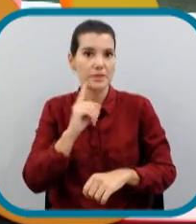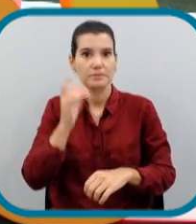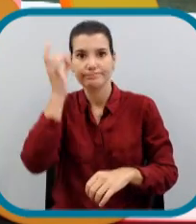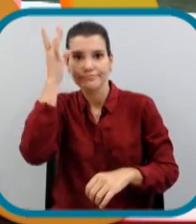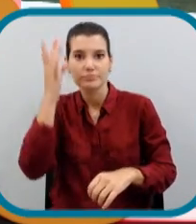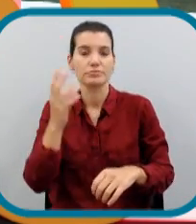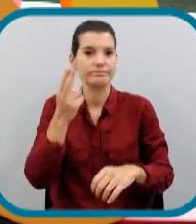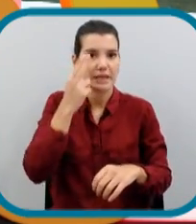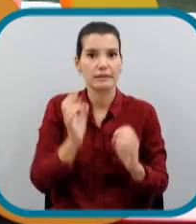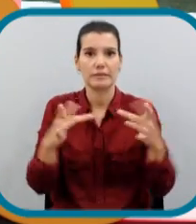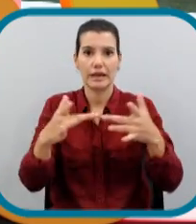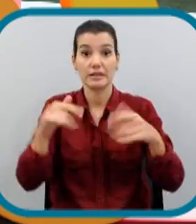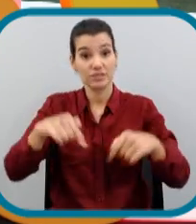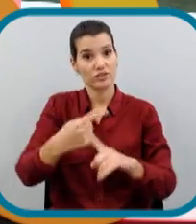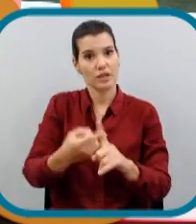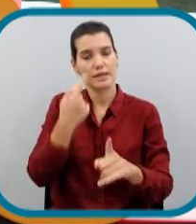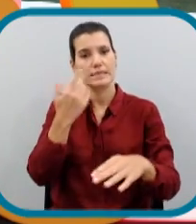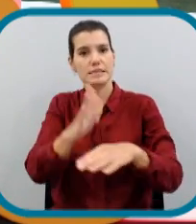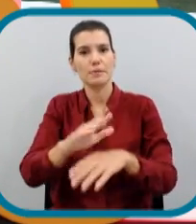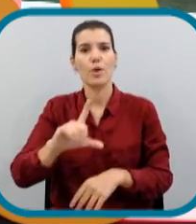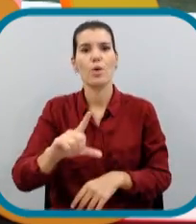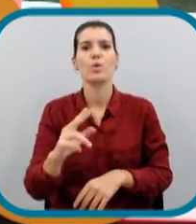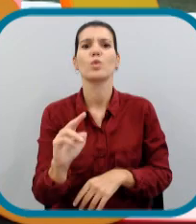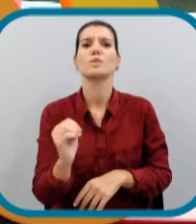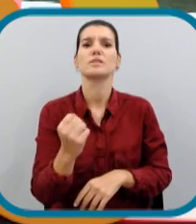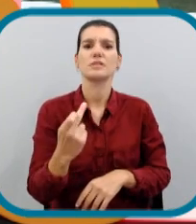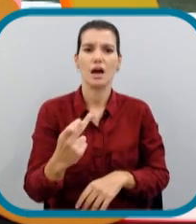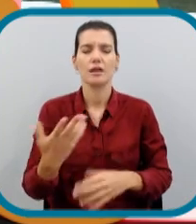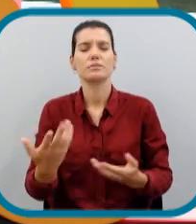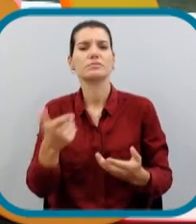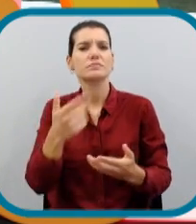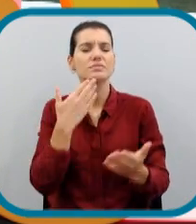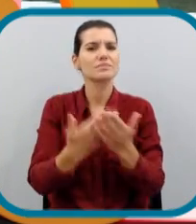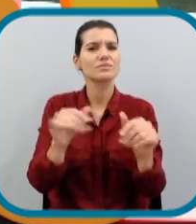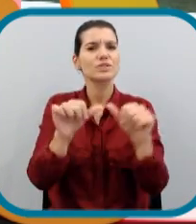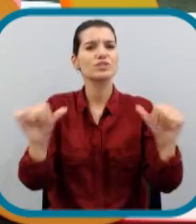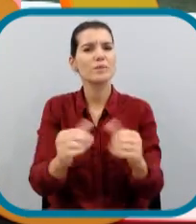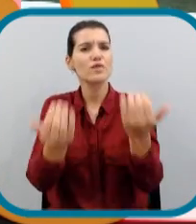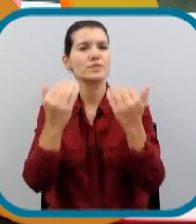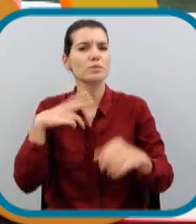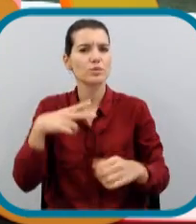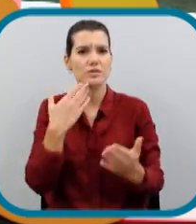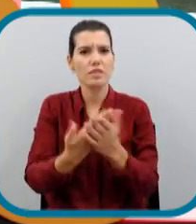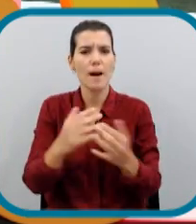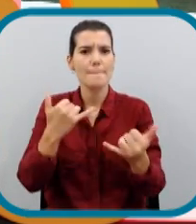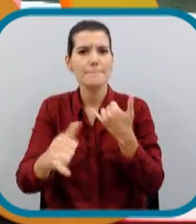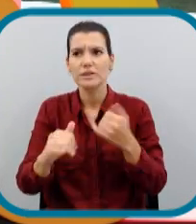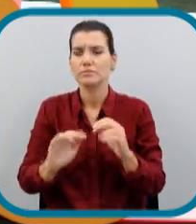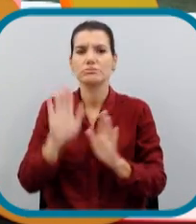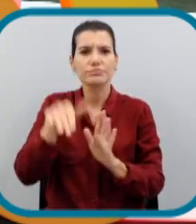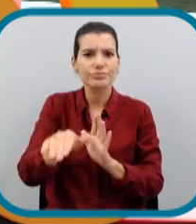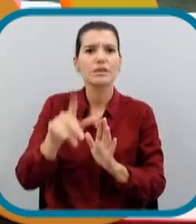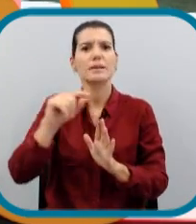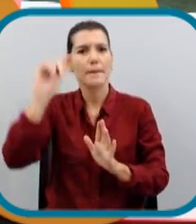ciberataques. No Repórter E2 exploramos o caso da agência Lusa. De que forma é que esta invasão no sistema causou instabilidade na rede de informação